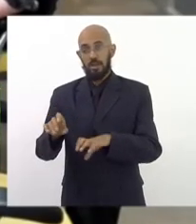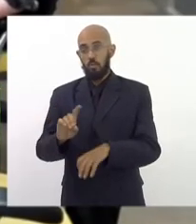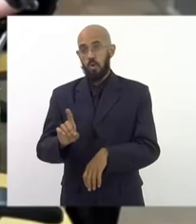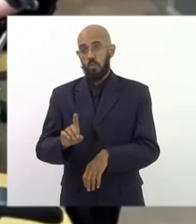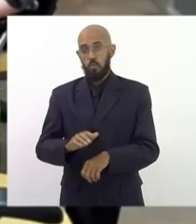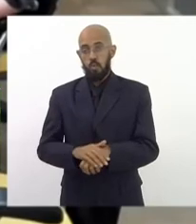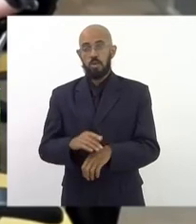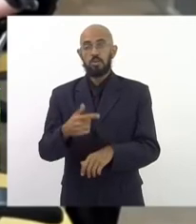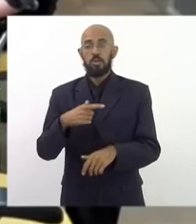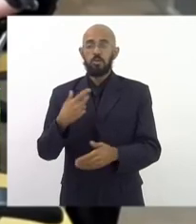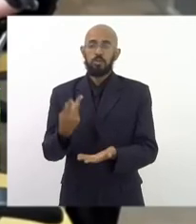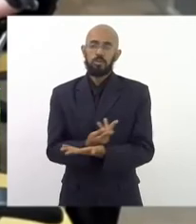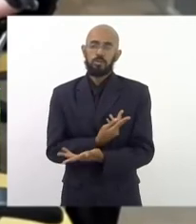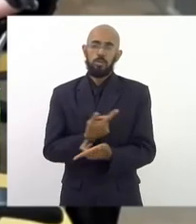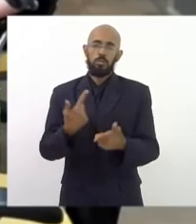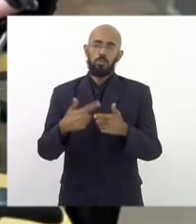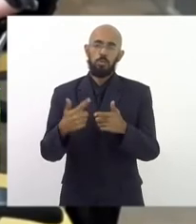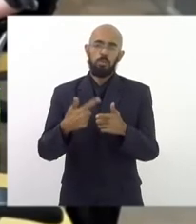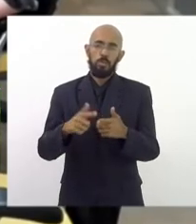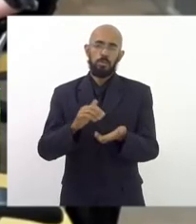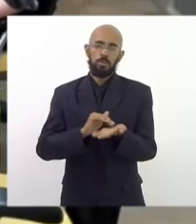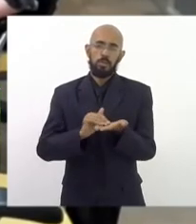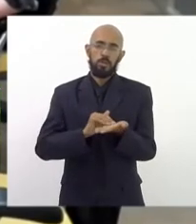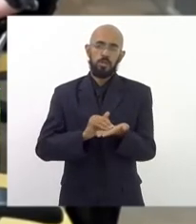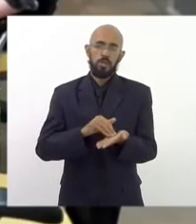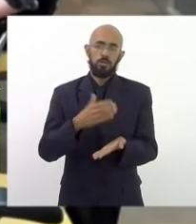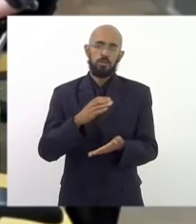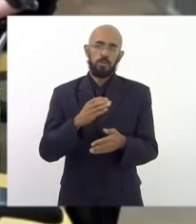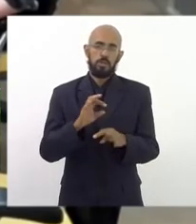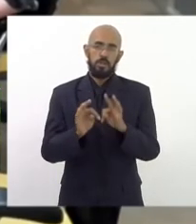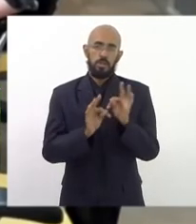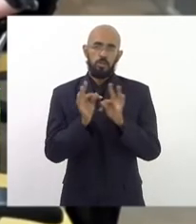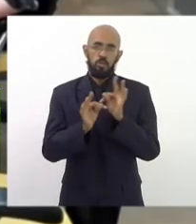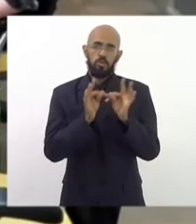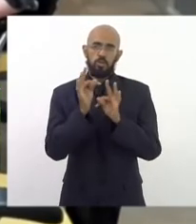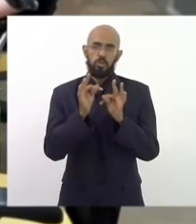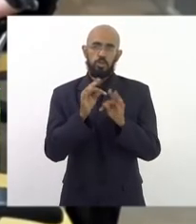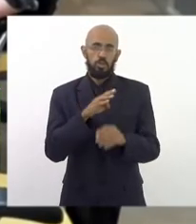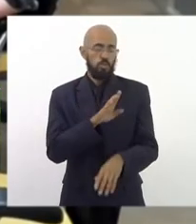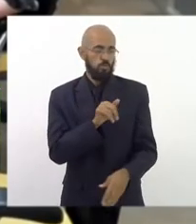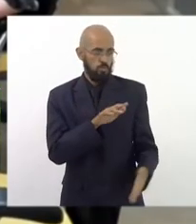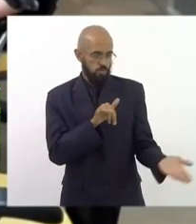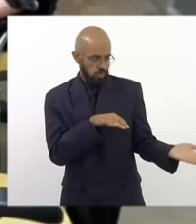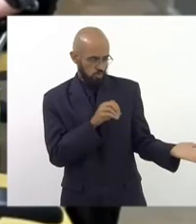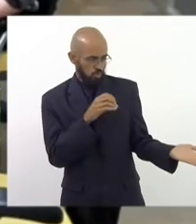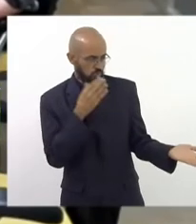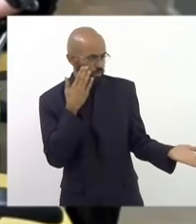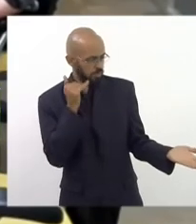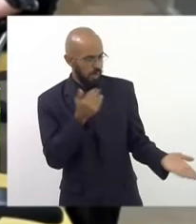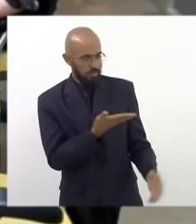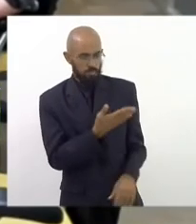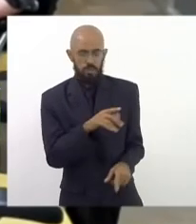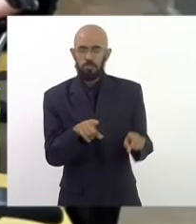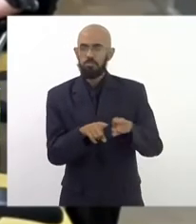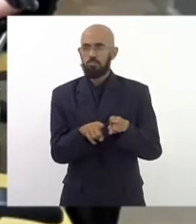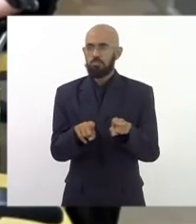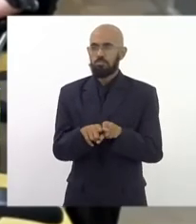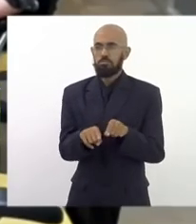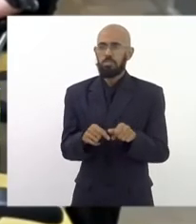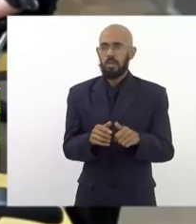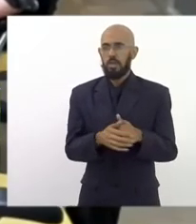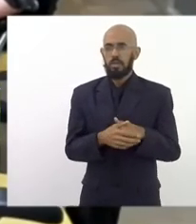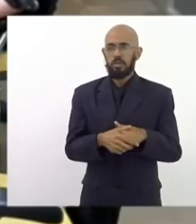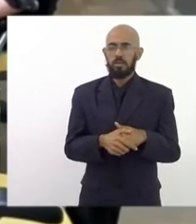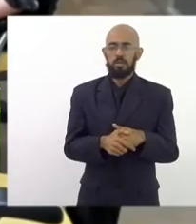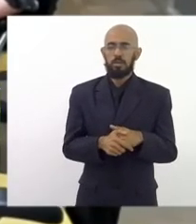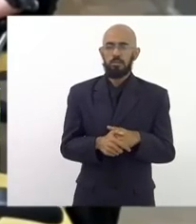na Secretaria de Ciência e Tecnologia e na UERJ, o Bruno aqui, e o meu querido Lodi também aqui,